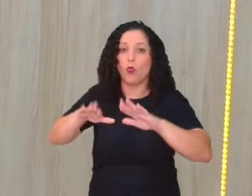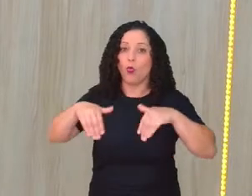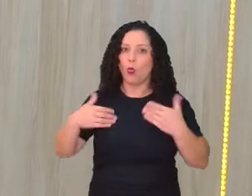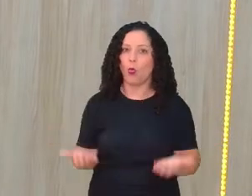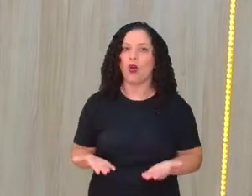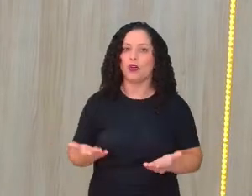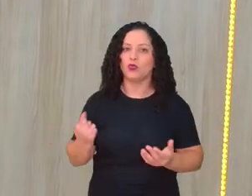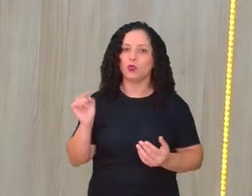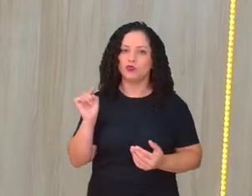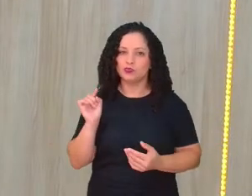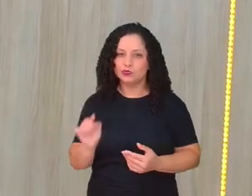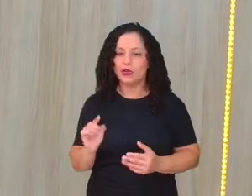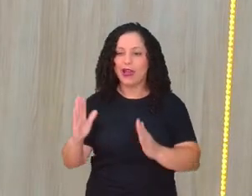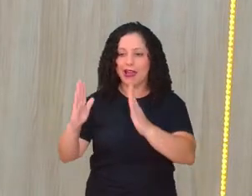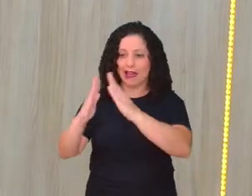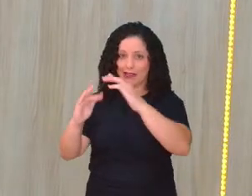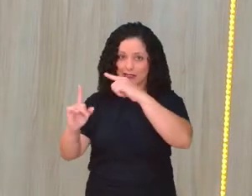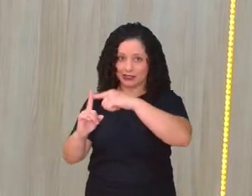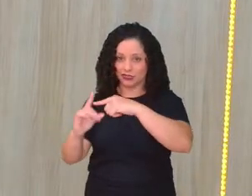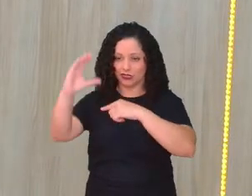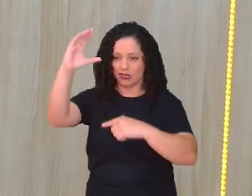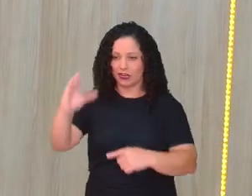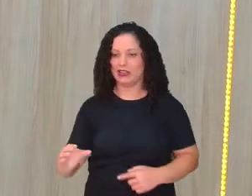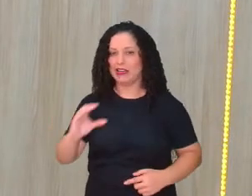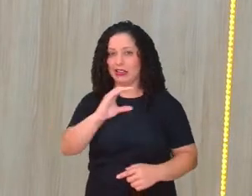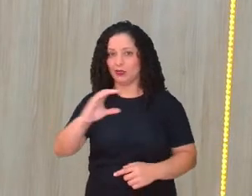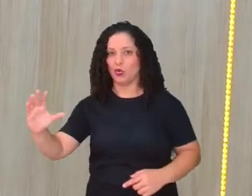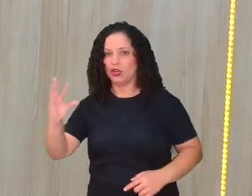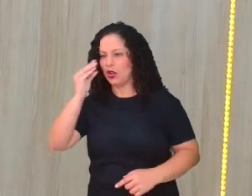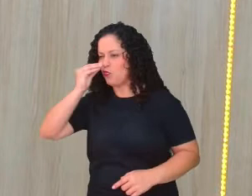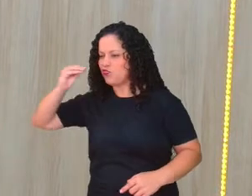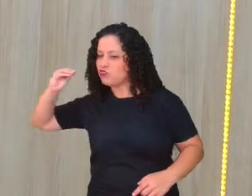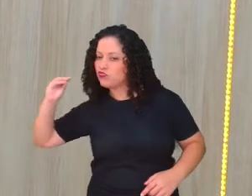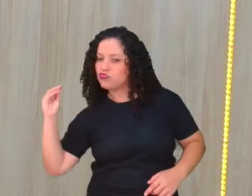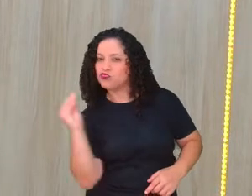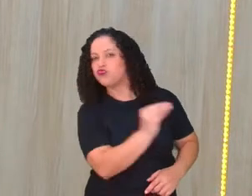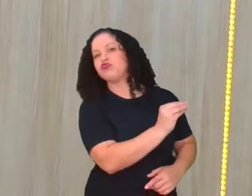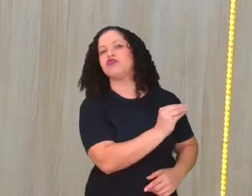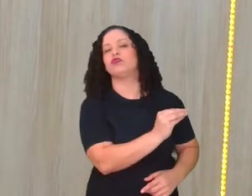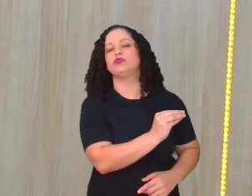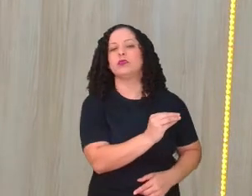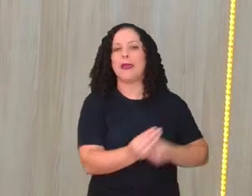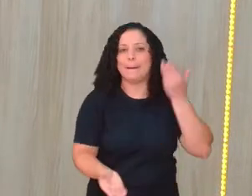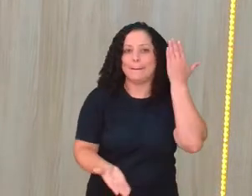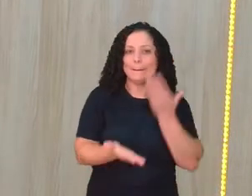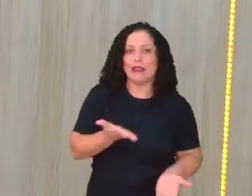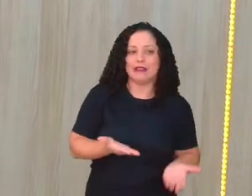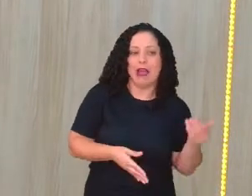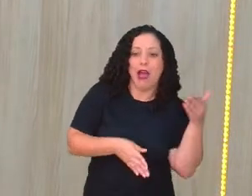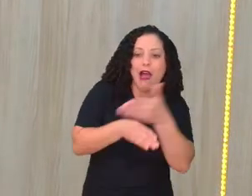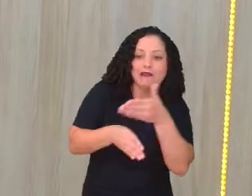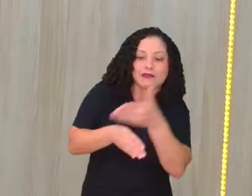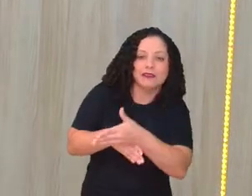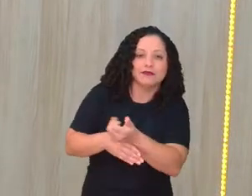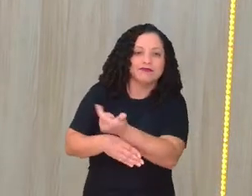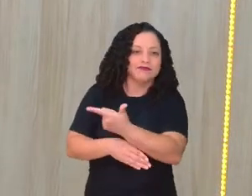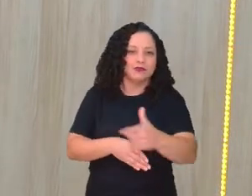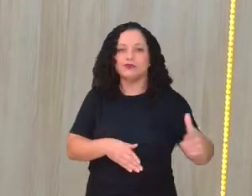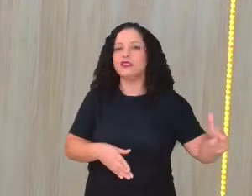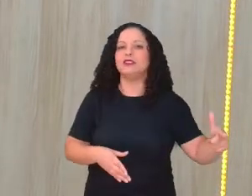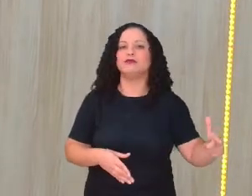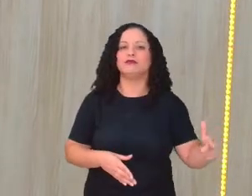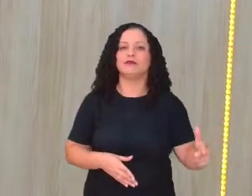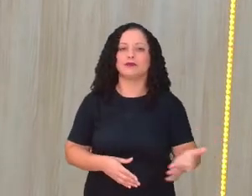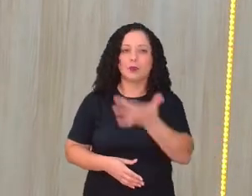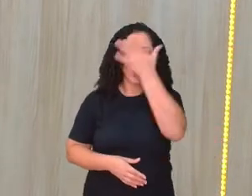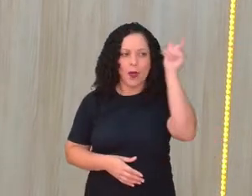é excomungado, você perde o direito de participar do rito da Eucaristia. Por tabela, considera-se